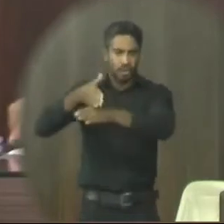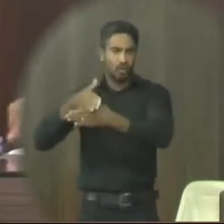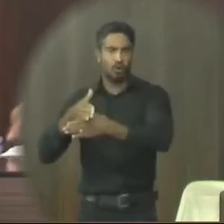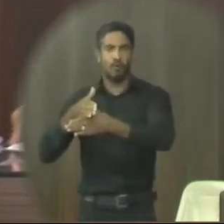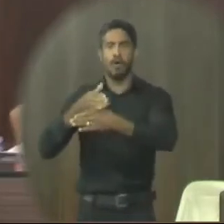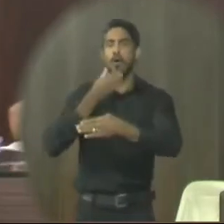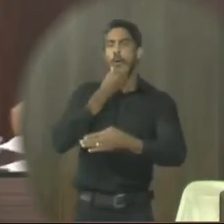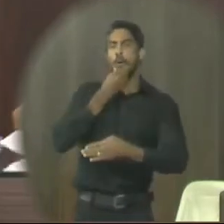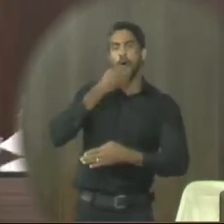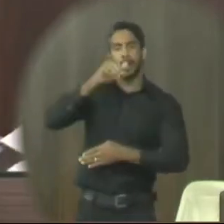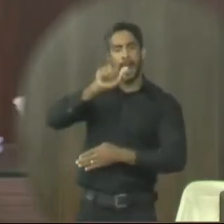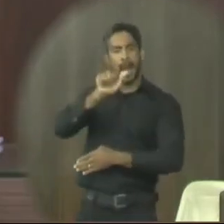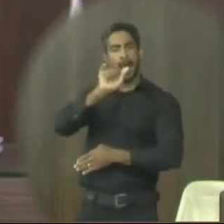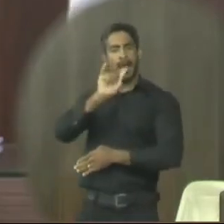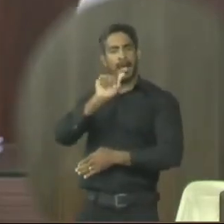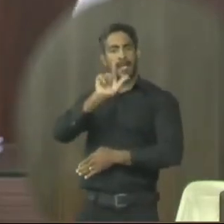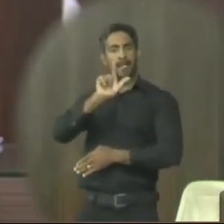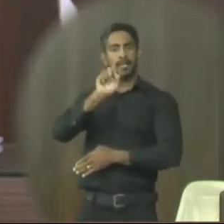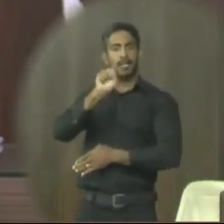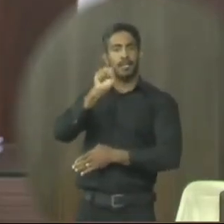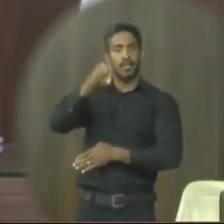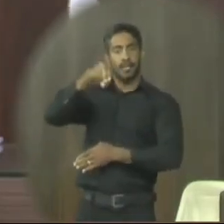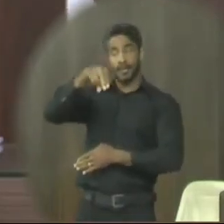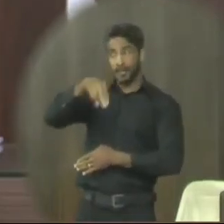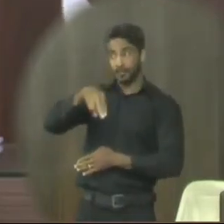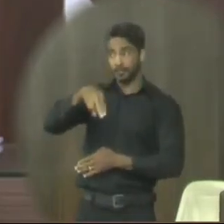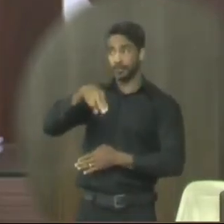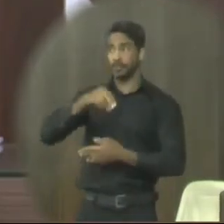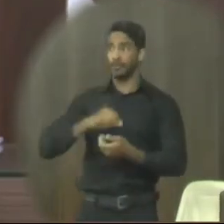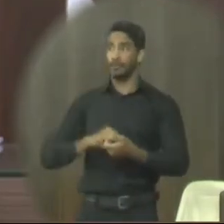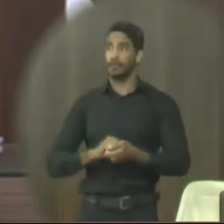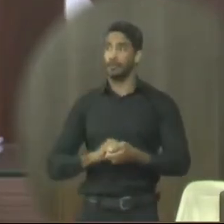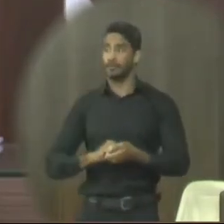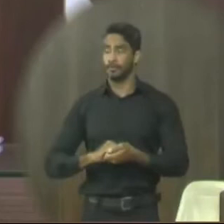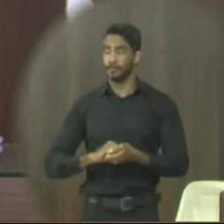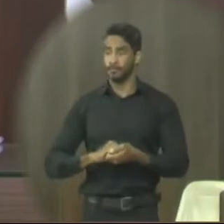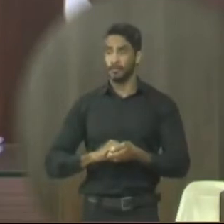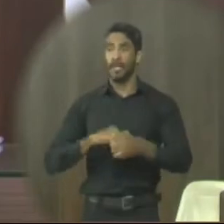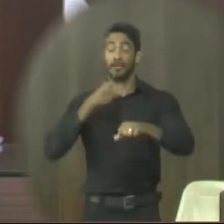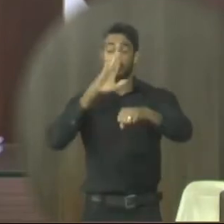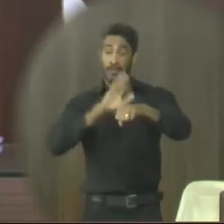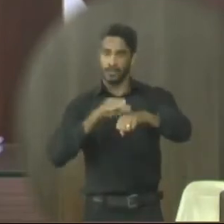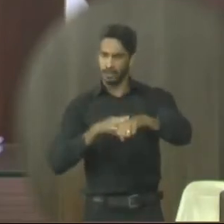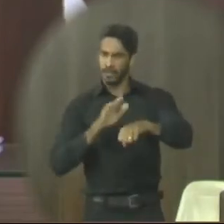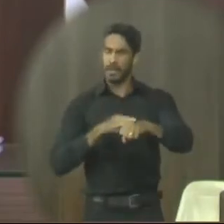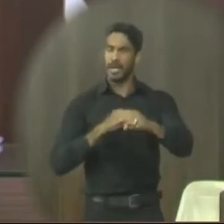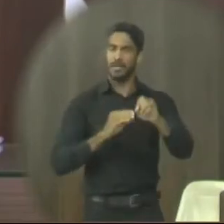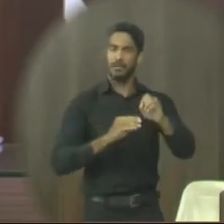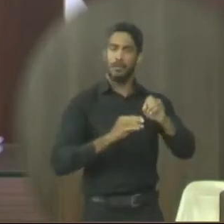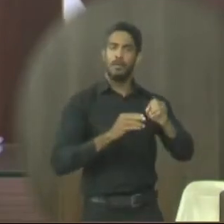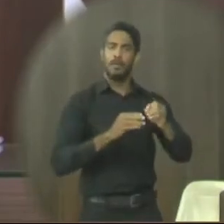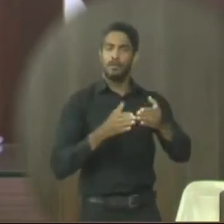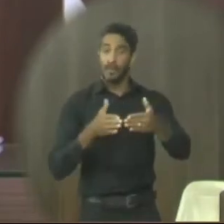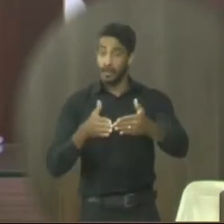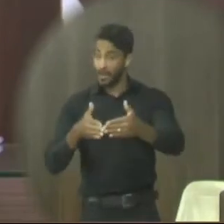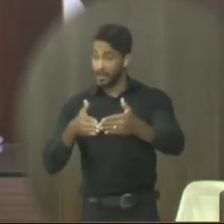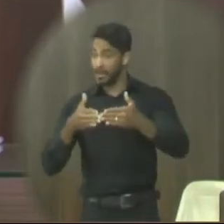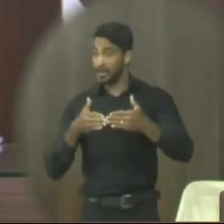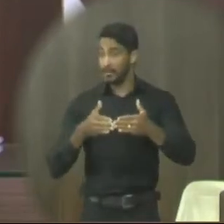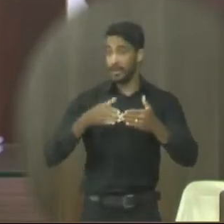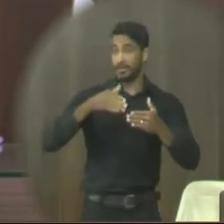senhor Ailson Aparecido Rocha. Ele foi convocado pelo requerimento